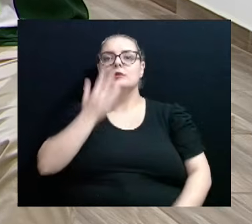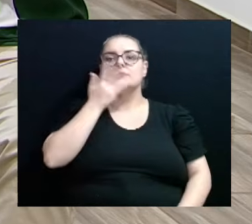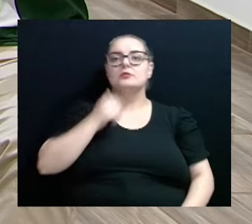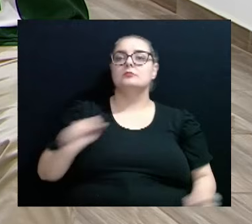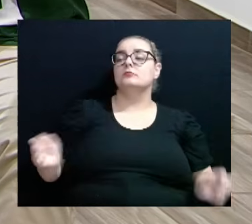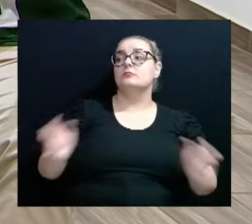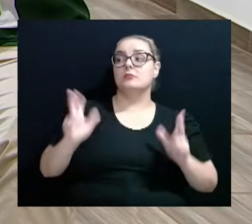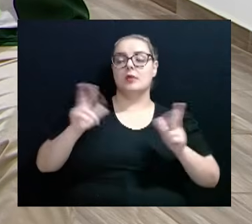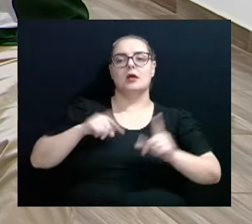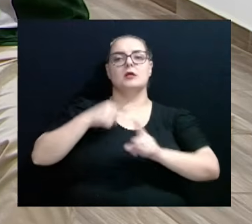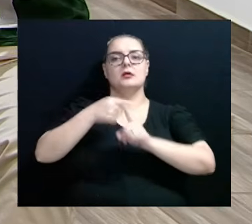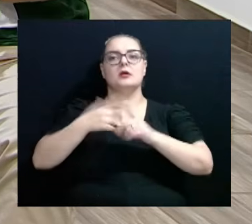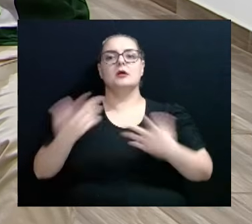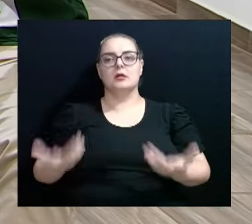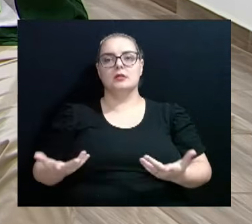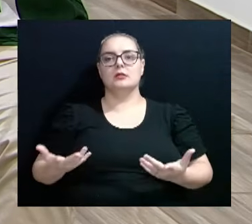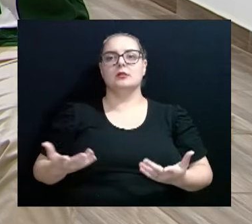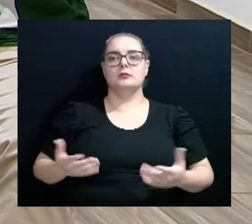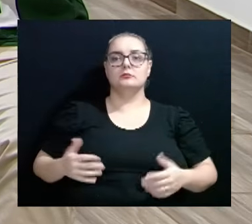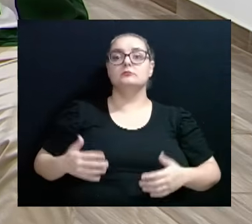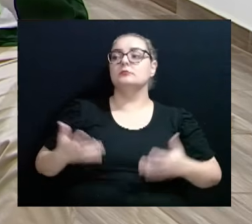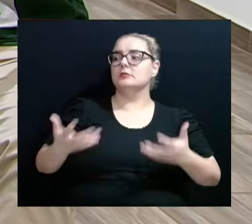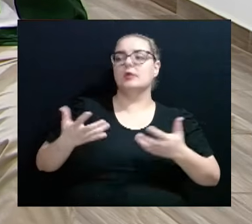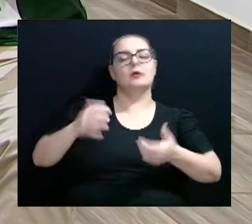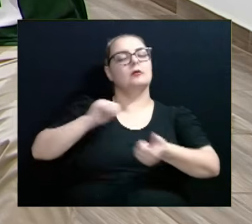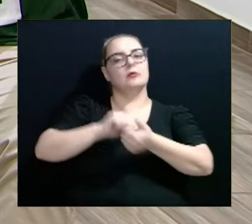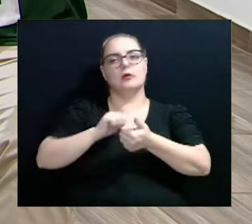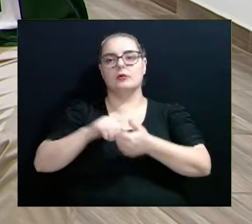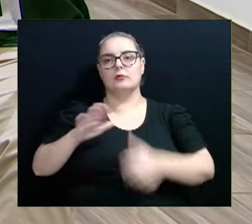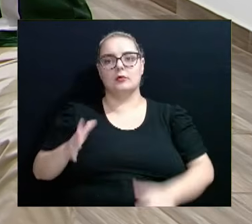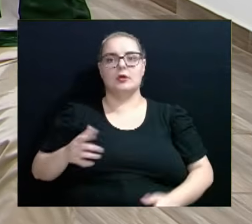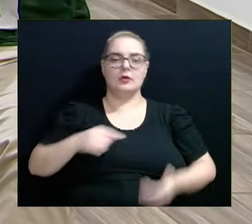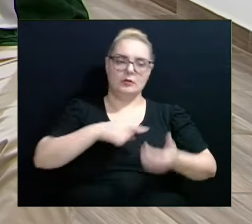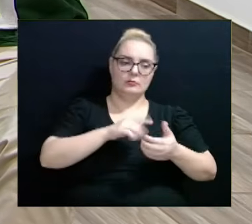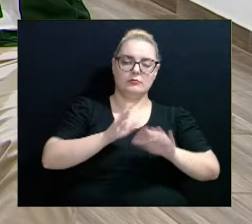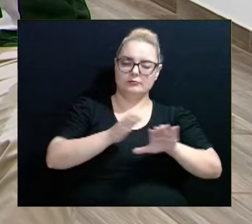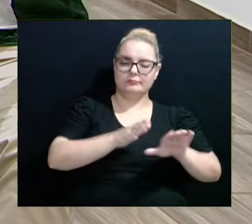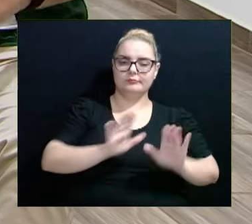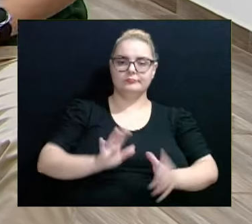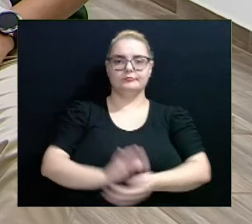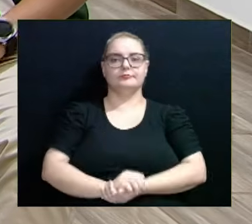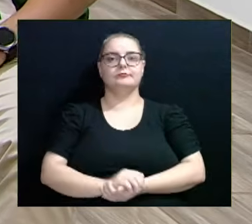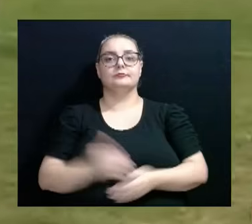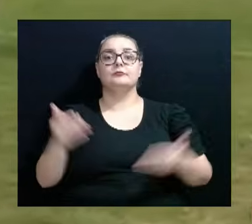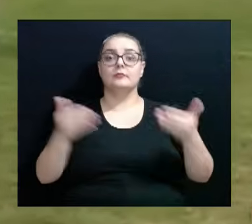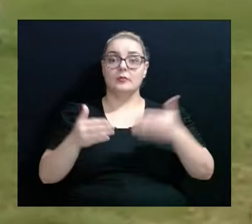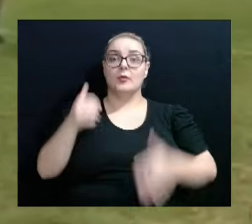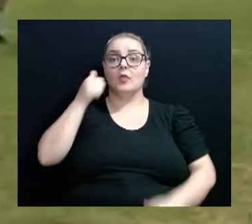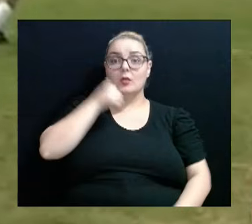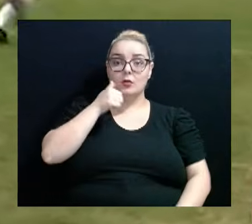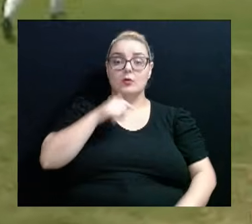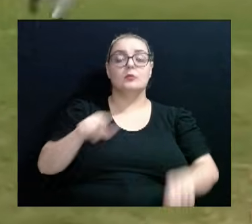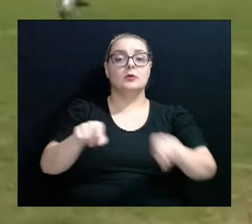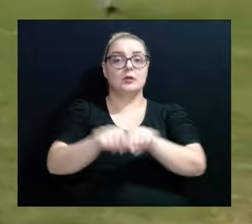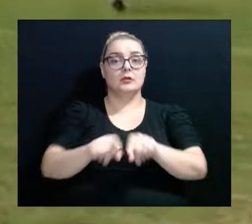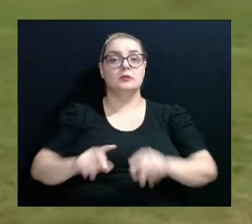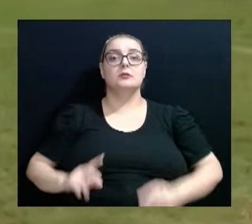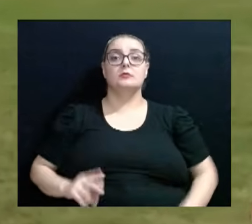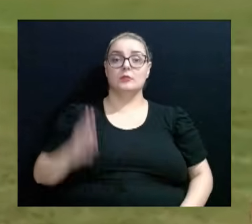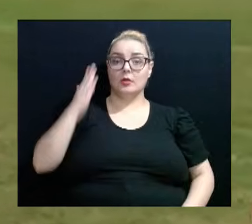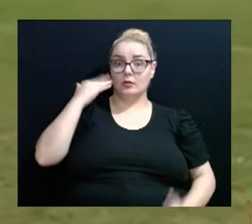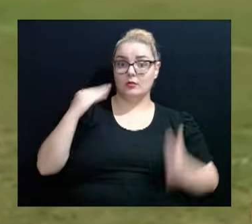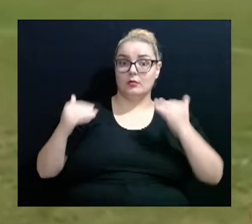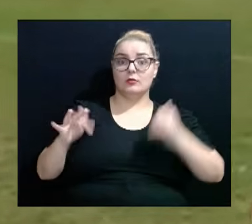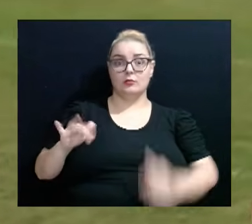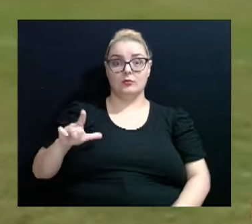da criança ficar mais ativa, né? E sair, que é o que a gente quer, ter mais qualidade de vida e tirar eles do celular um pouquinho. A participação feminina